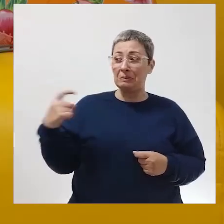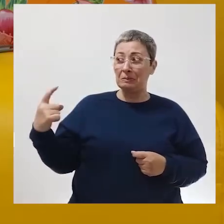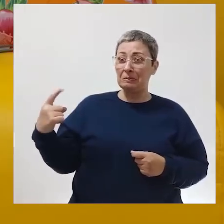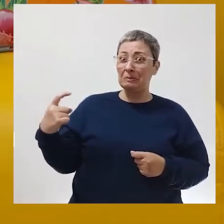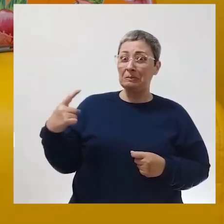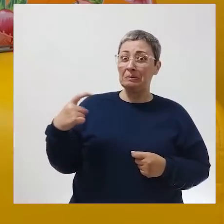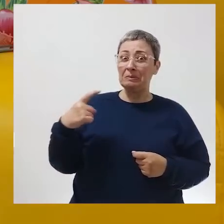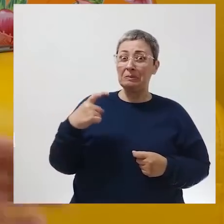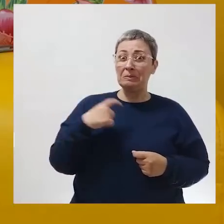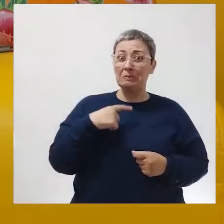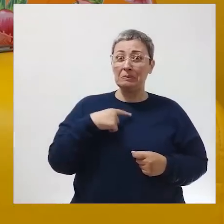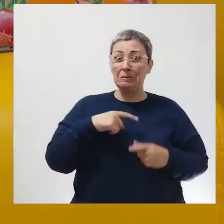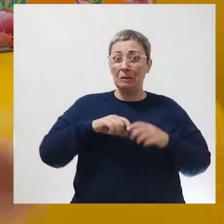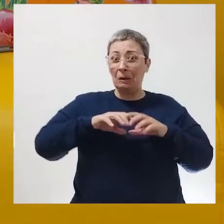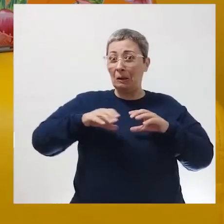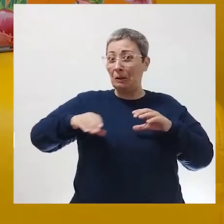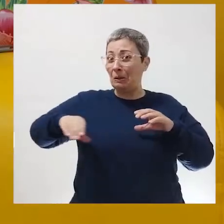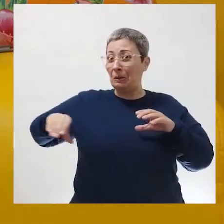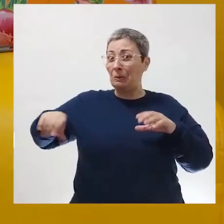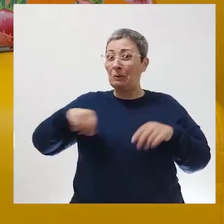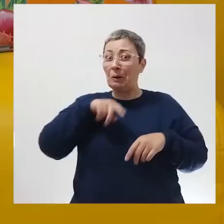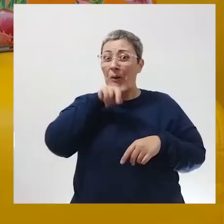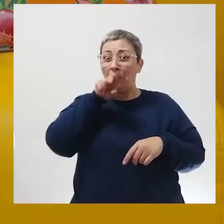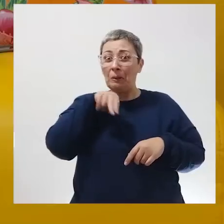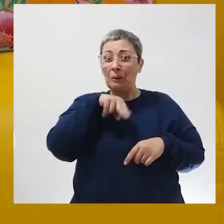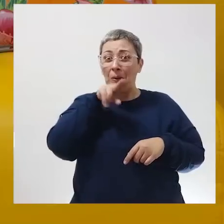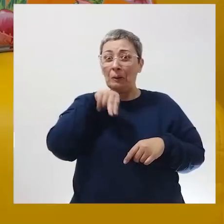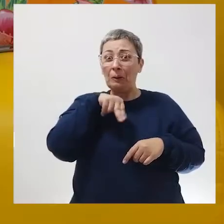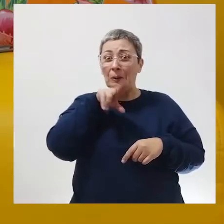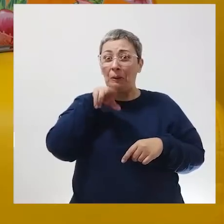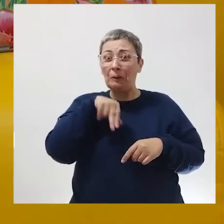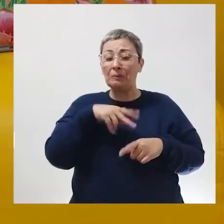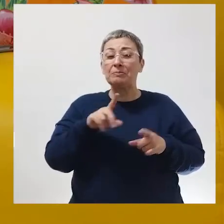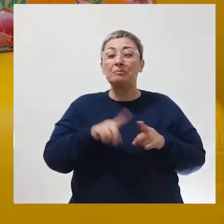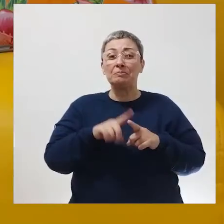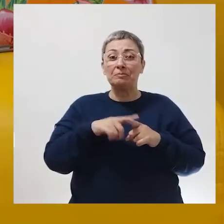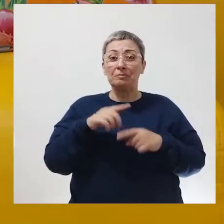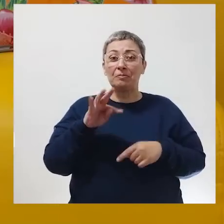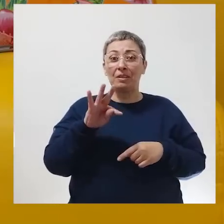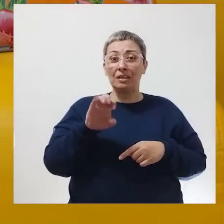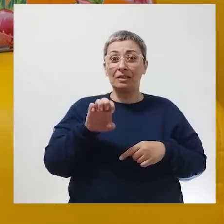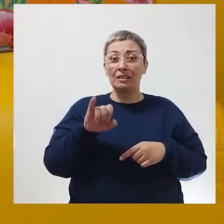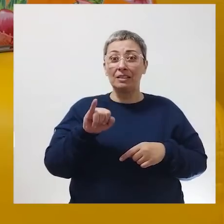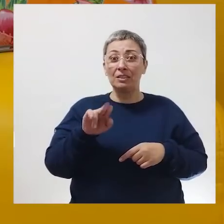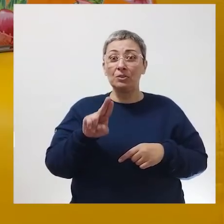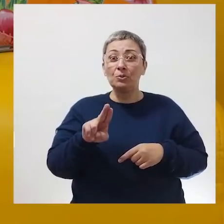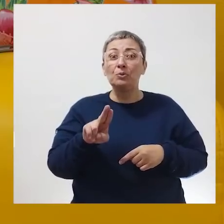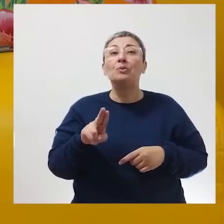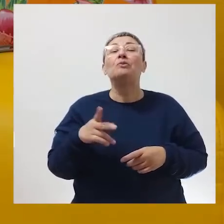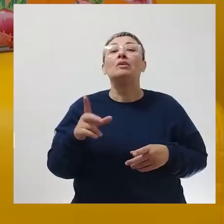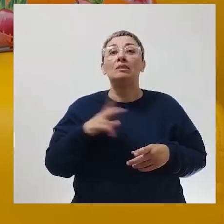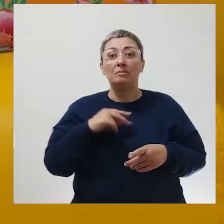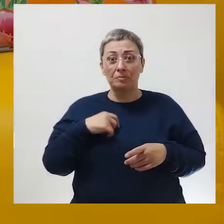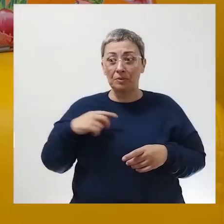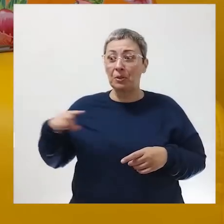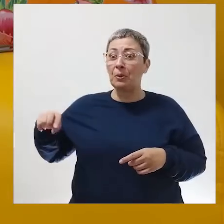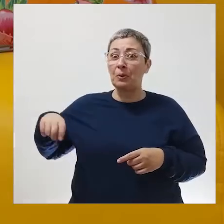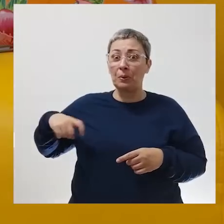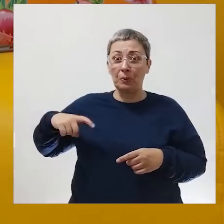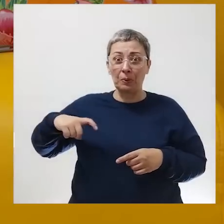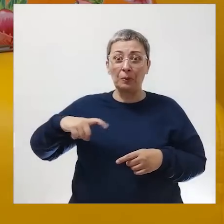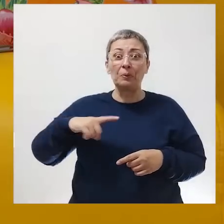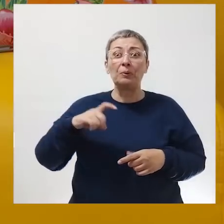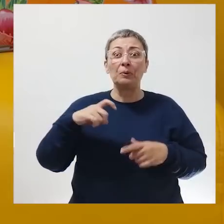minha direção com seu rabão e com a sua língua. Um teiu veio